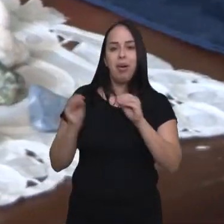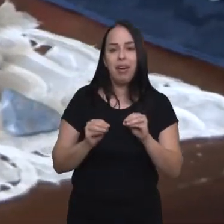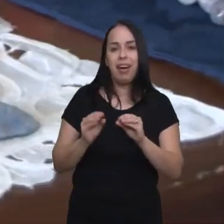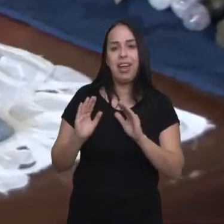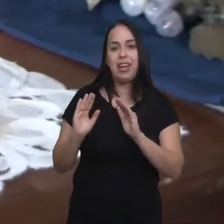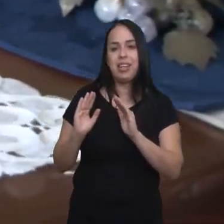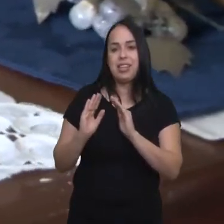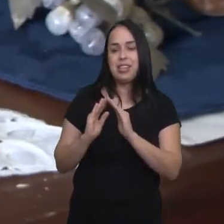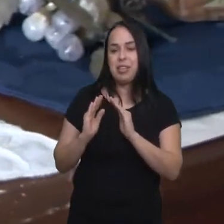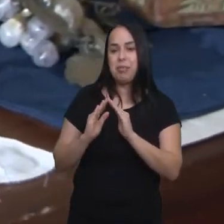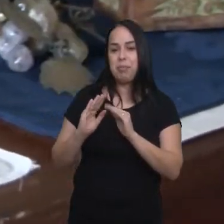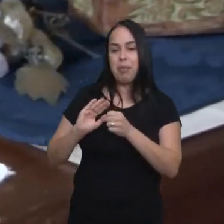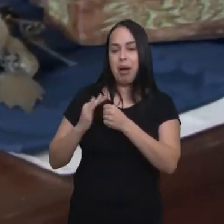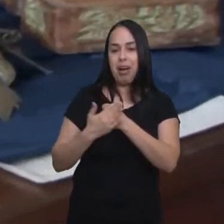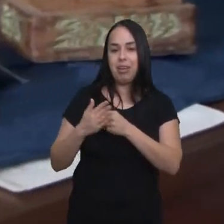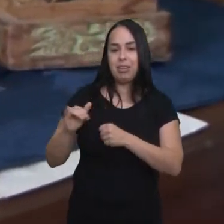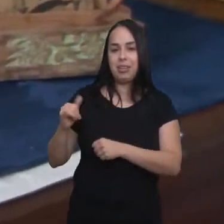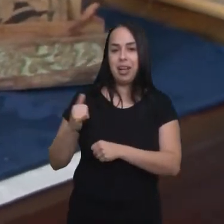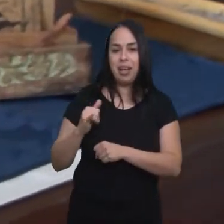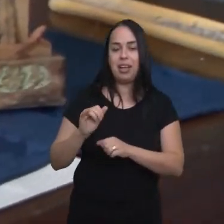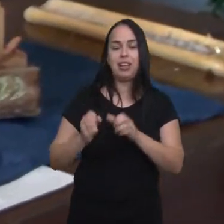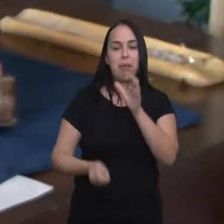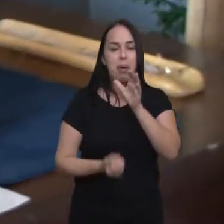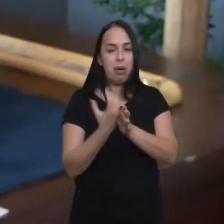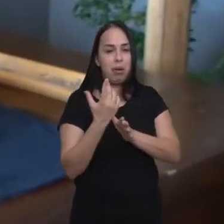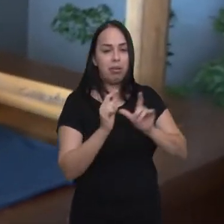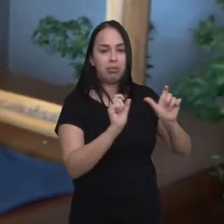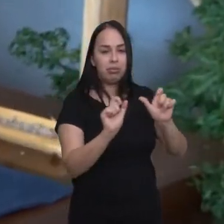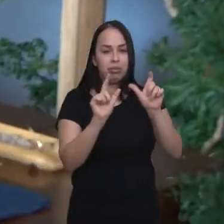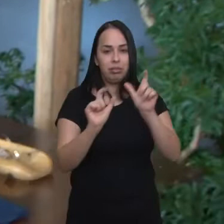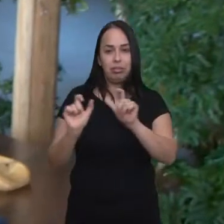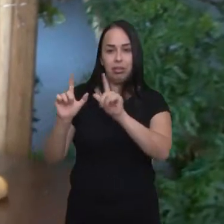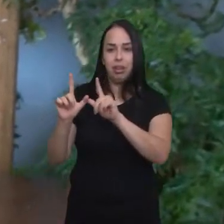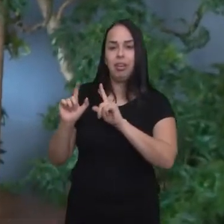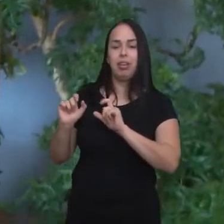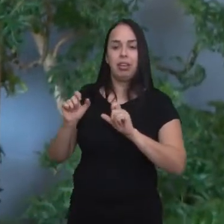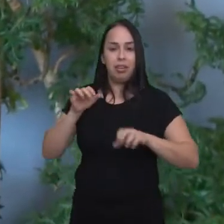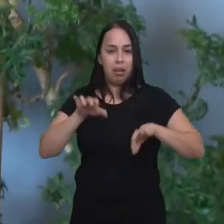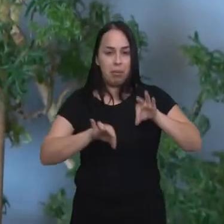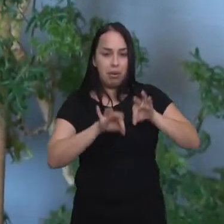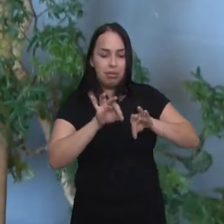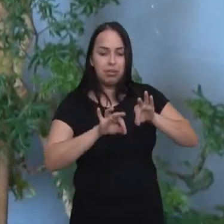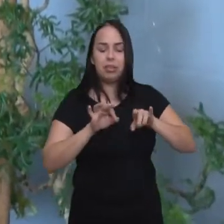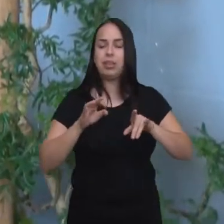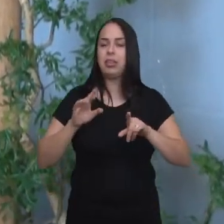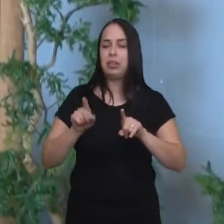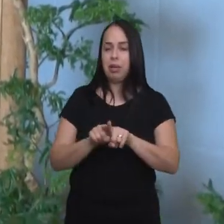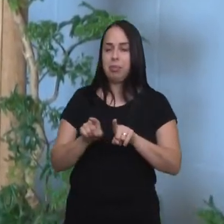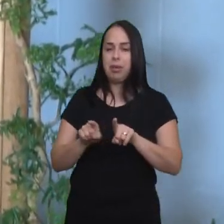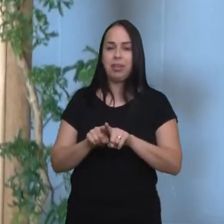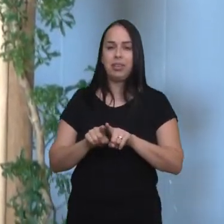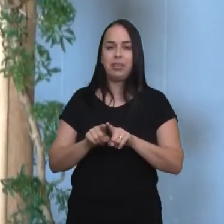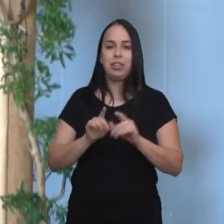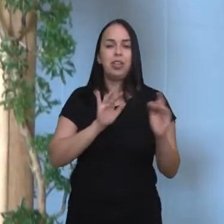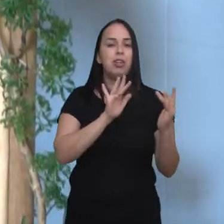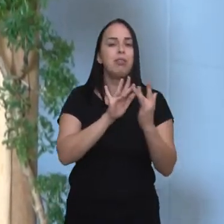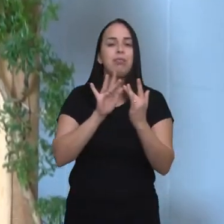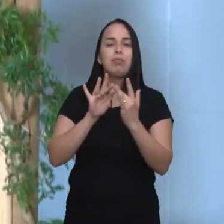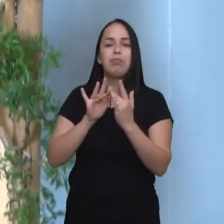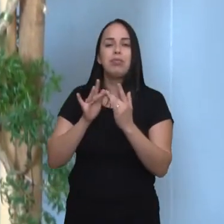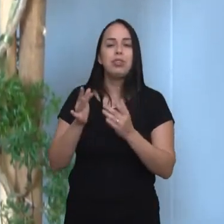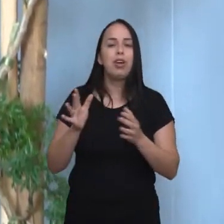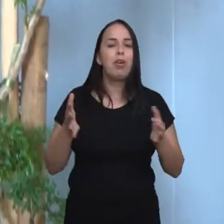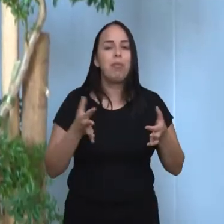uma casa super legal para montar a galeria, a oficina, o meu estúdio, trouxe essa conexão linda com a